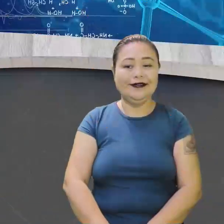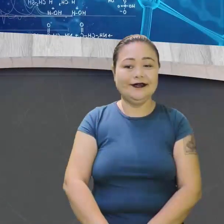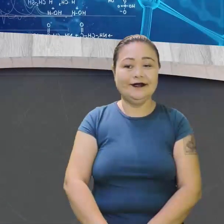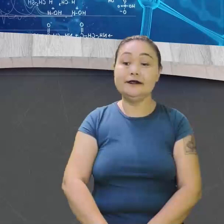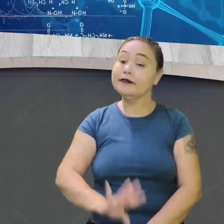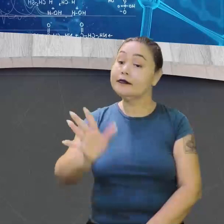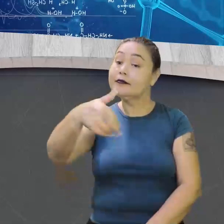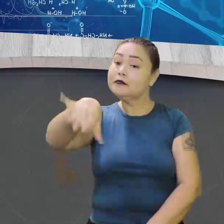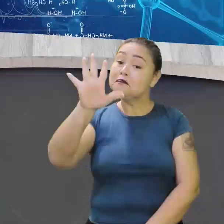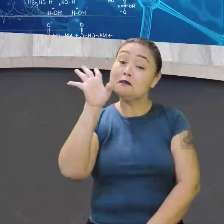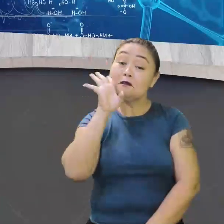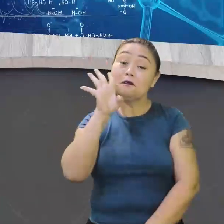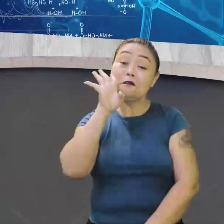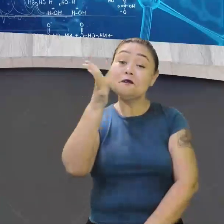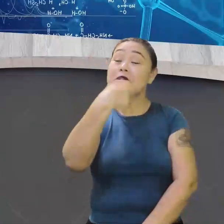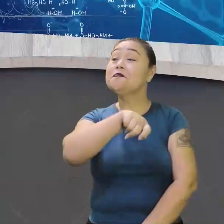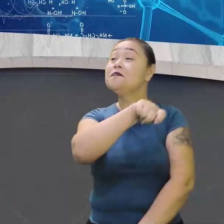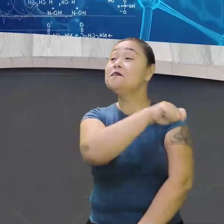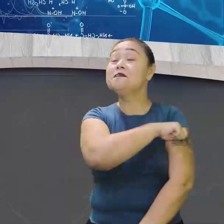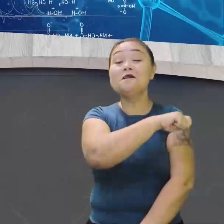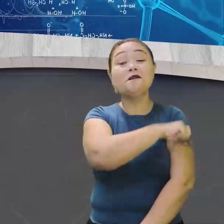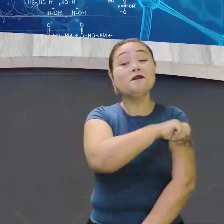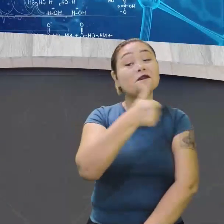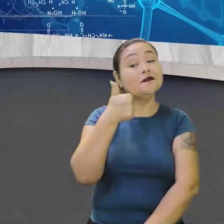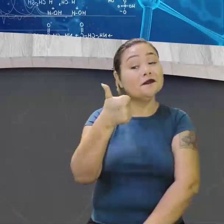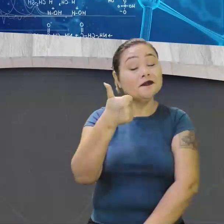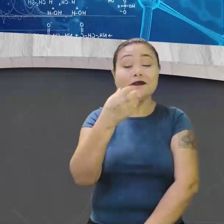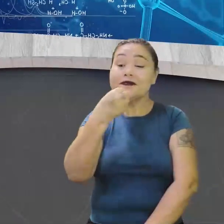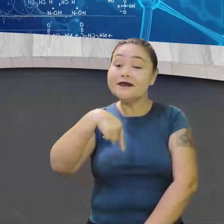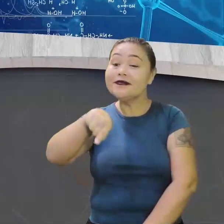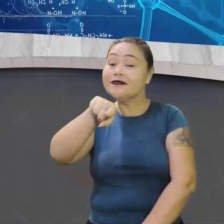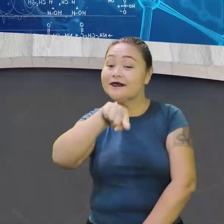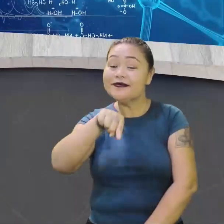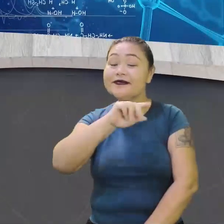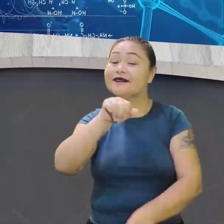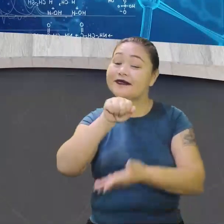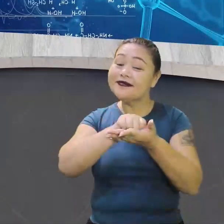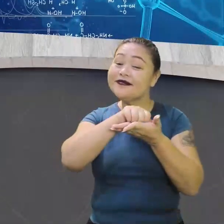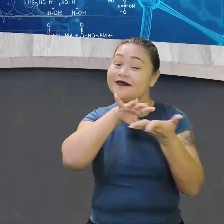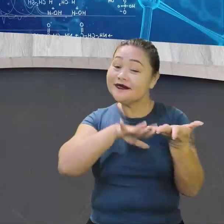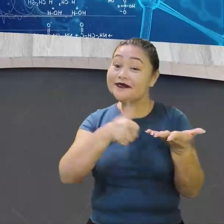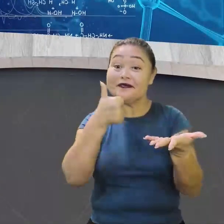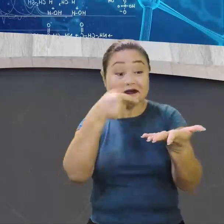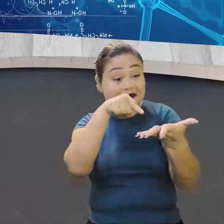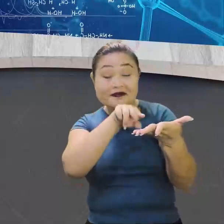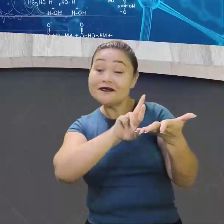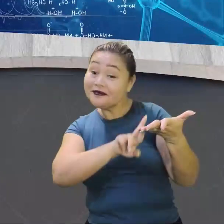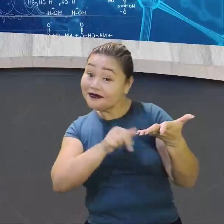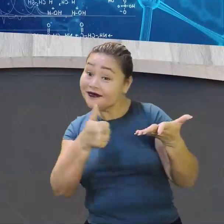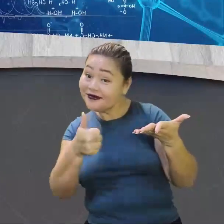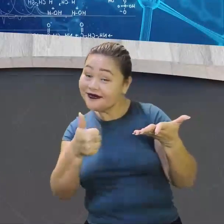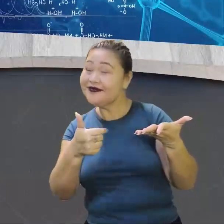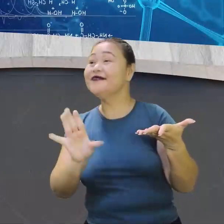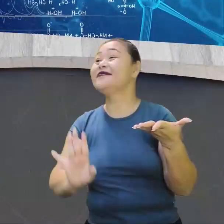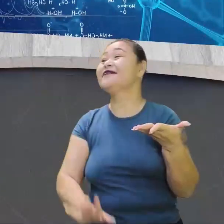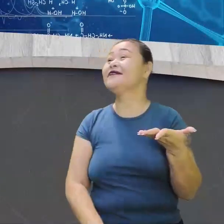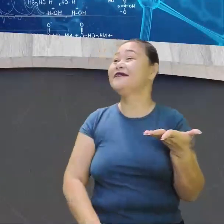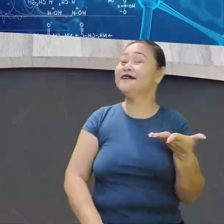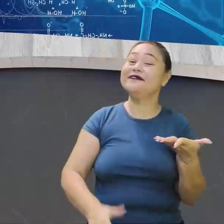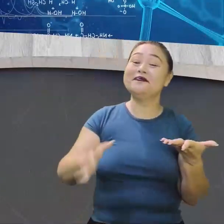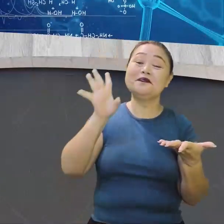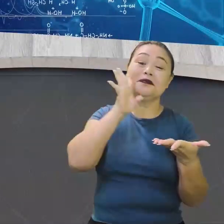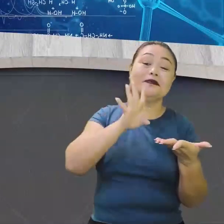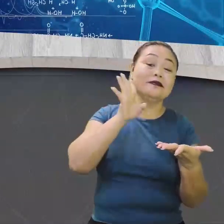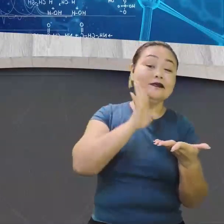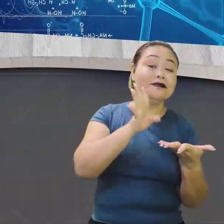E aí, que bacana, meu caro aluno. E aí, como é que foi aí a atividade? Saiu bem? Ah, que legal,